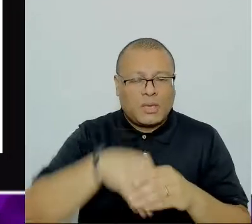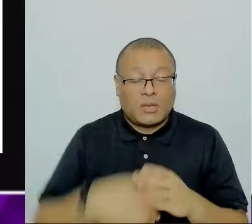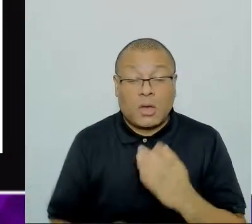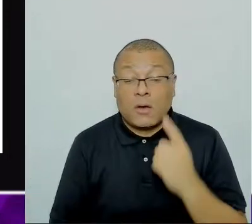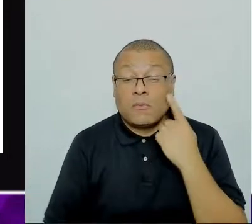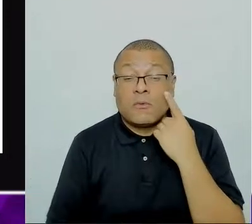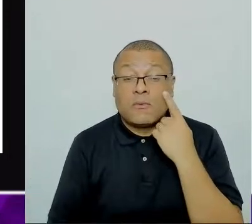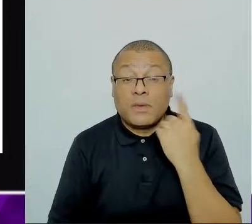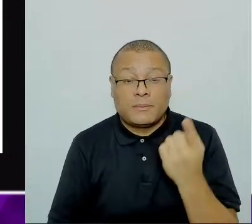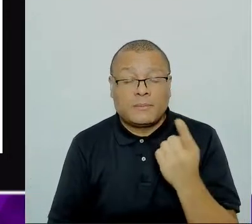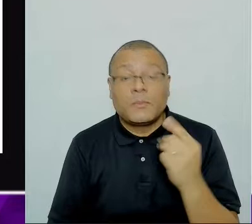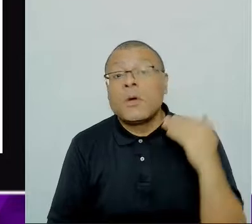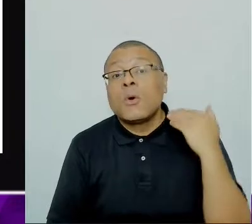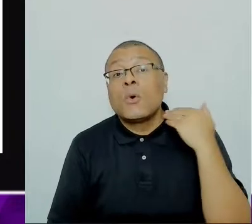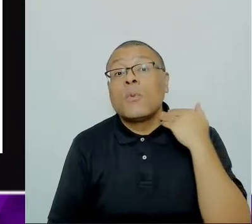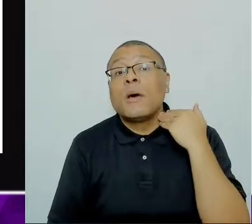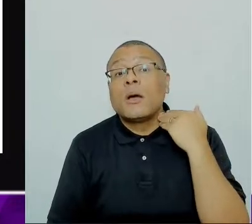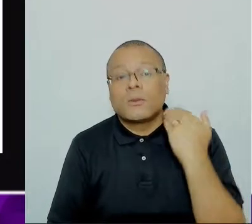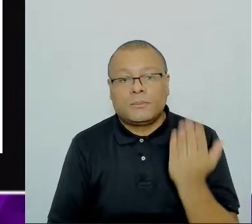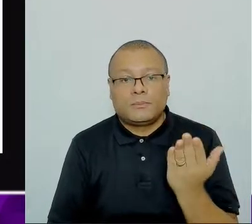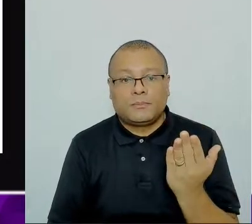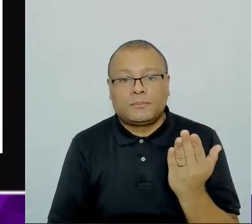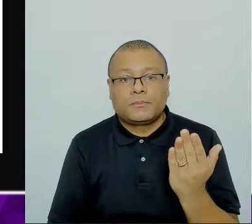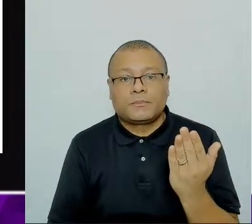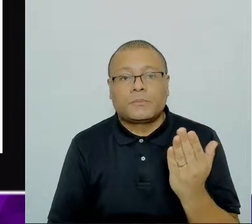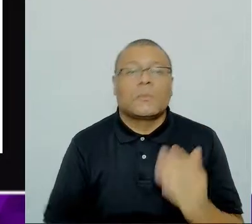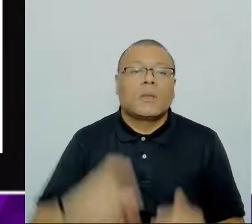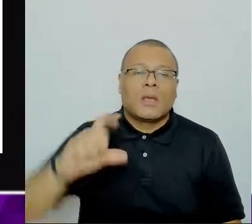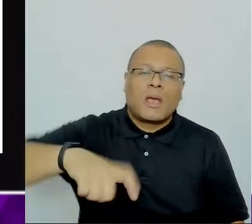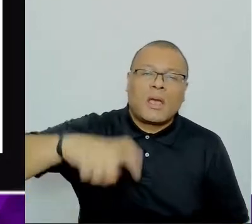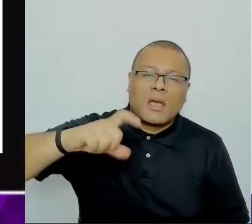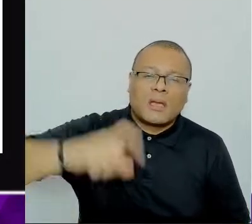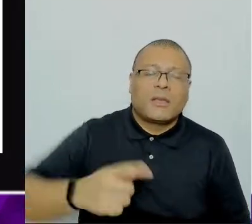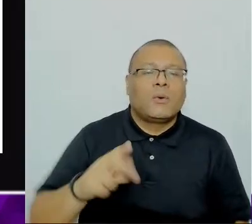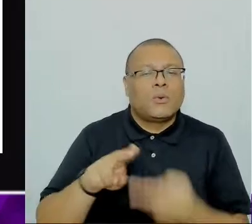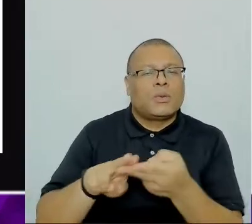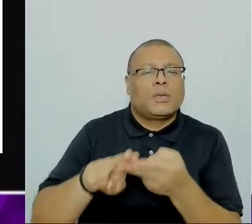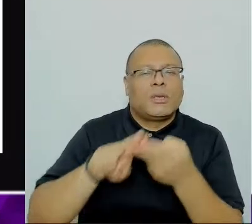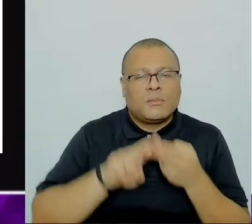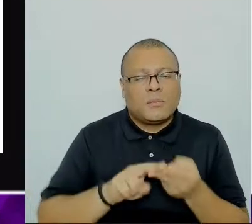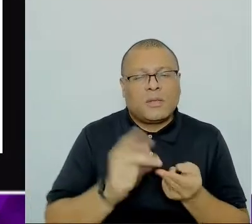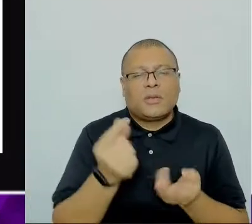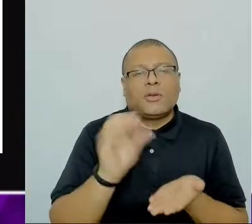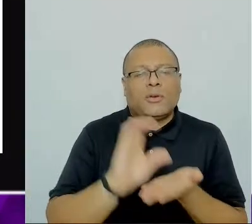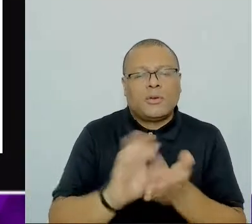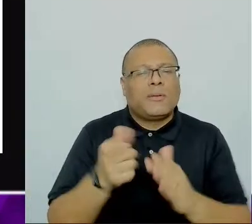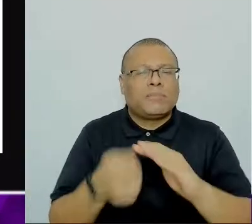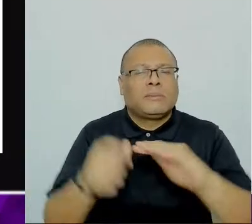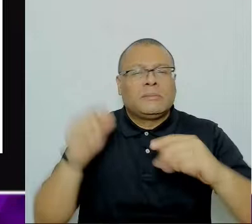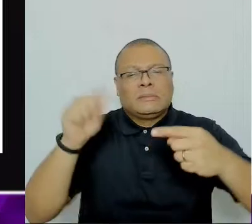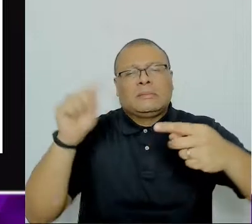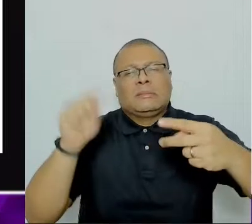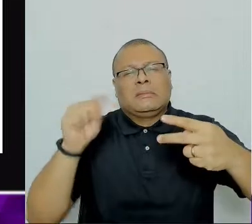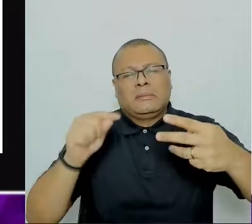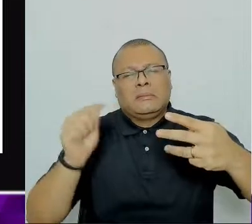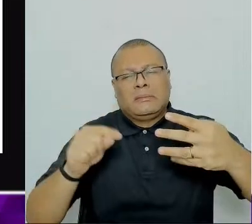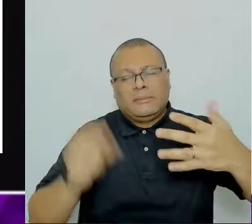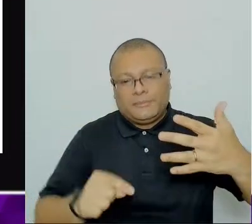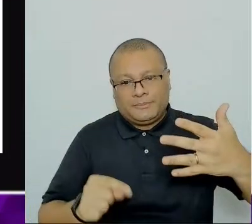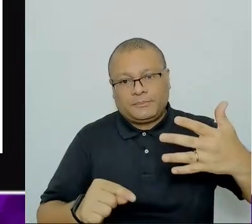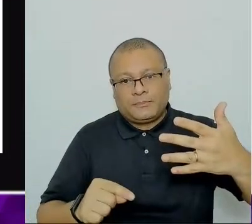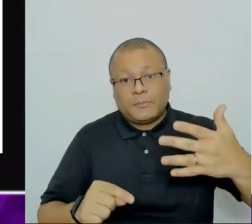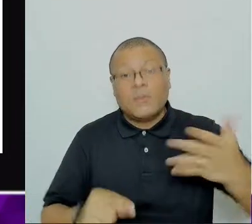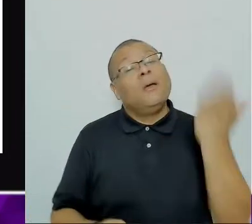aqui. O banco tem o quê? Banco, cartão, empréstimo, crédito, investimento. Tem um monte de coisa lá dentro. E era como a gente